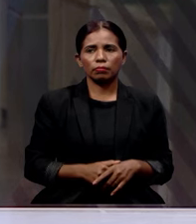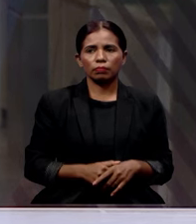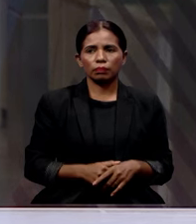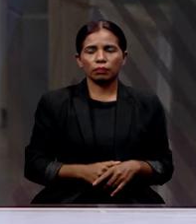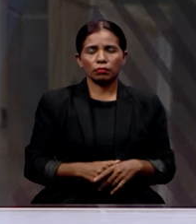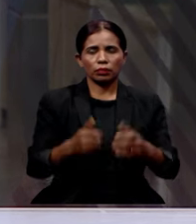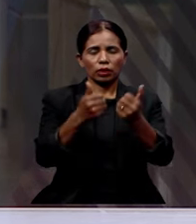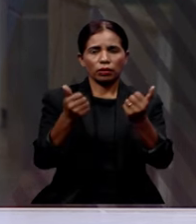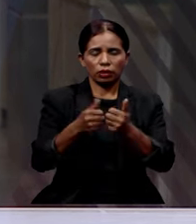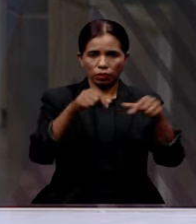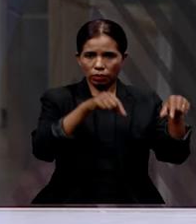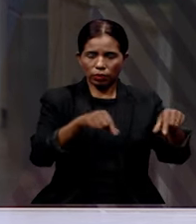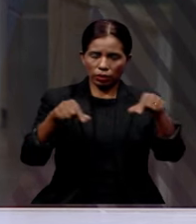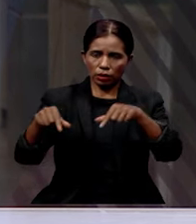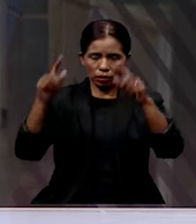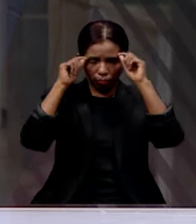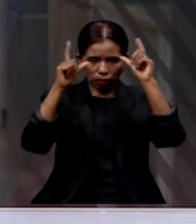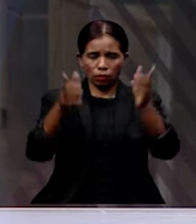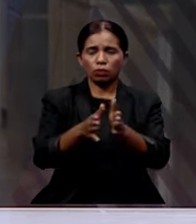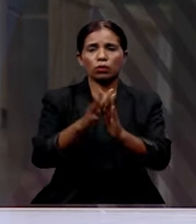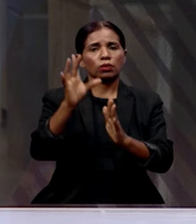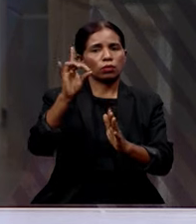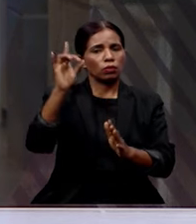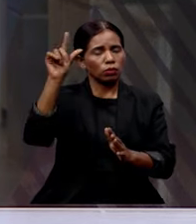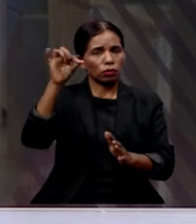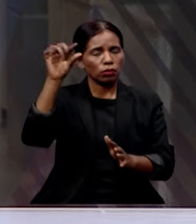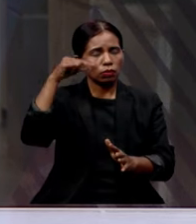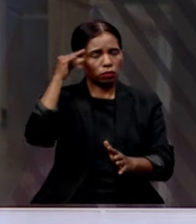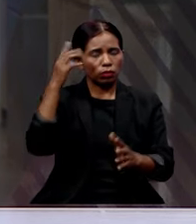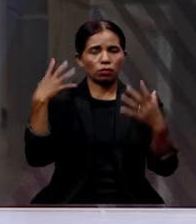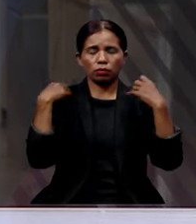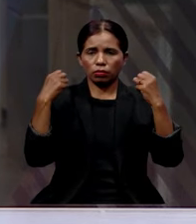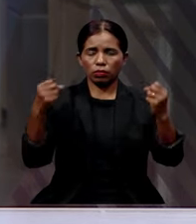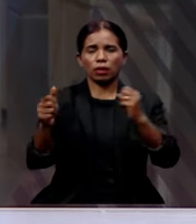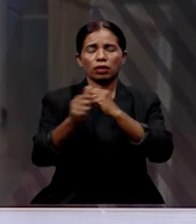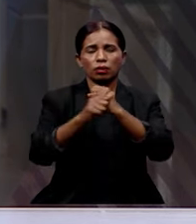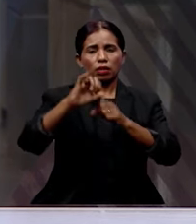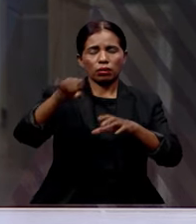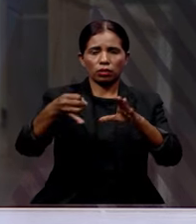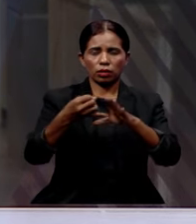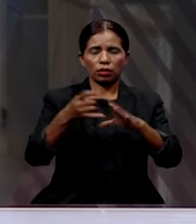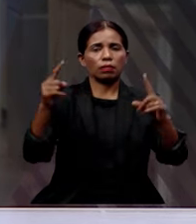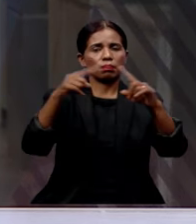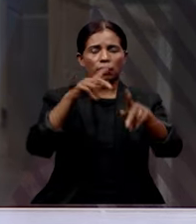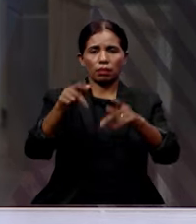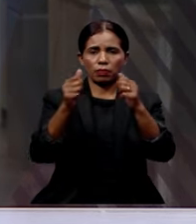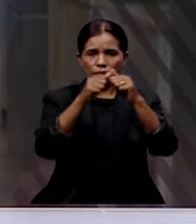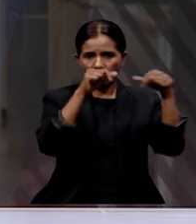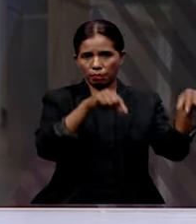A Associação de Deficiência Timor-Leste, russo nono governo, forte e ação nebe inclusivo ba ema ho